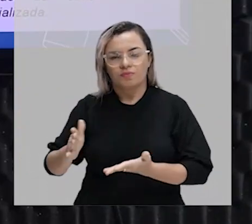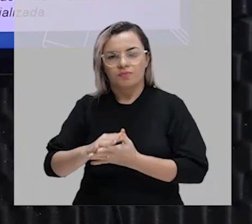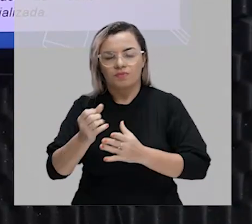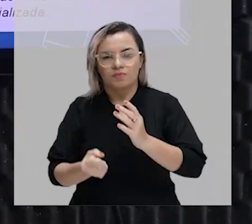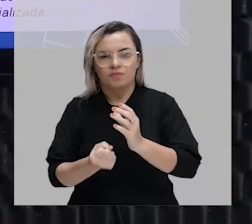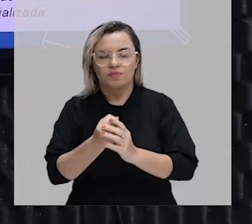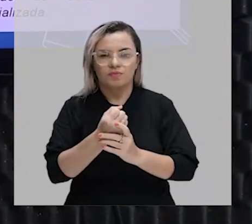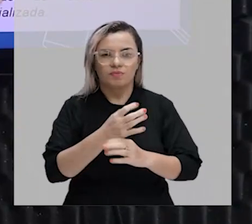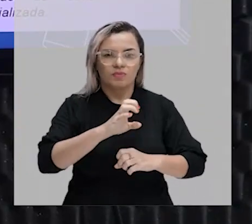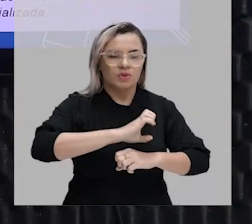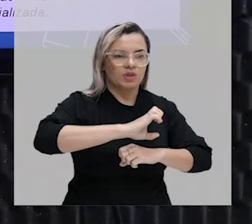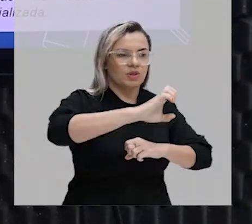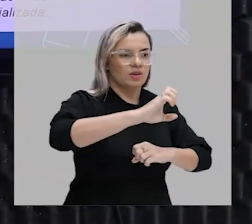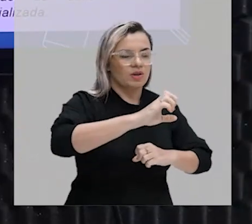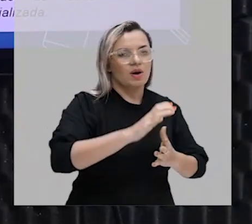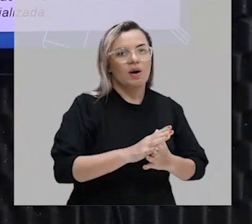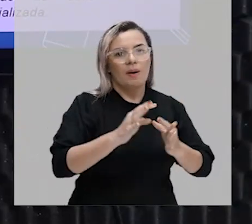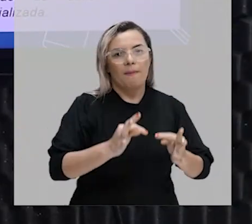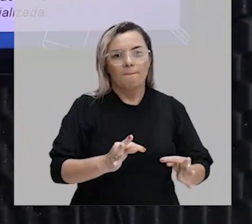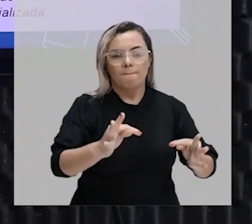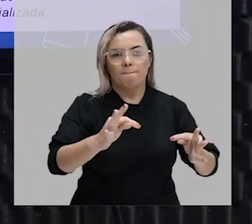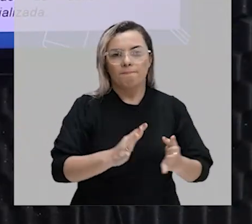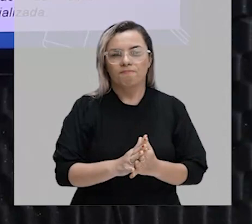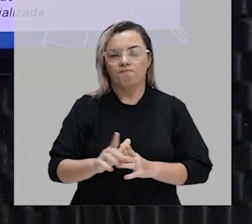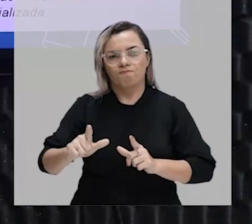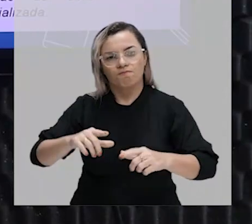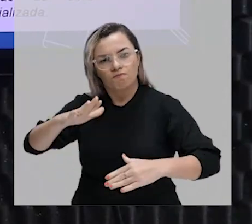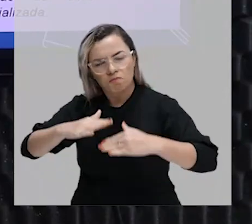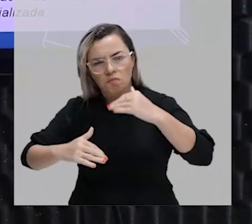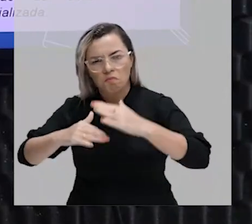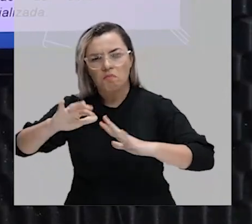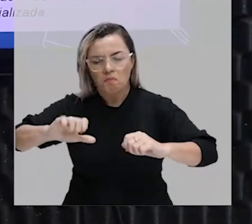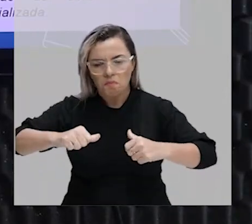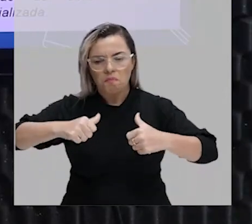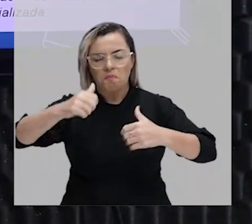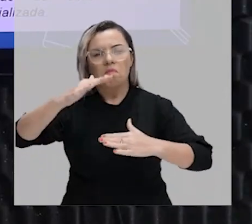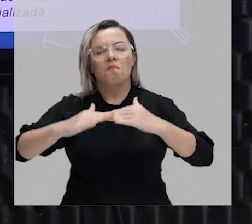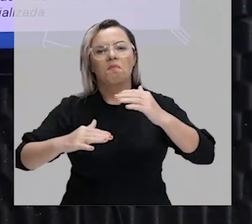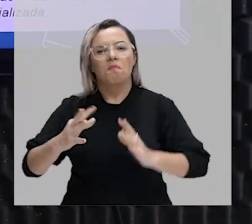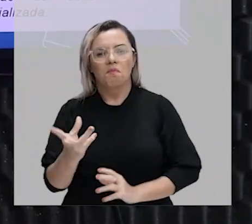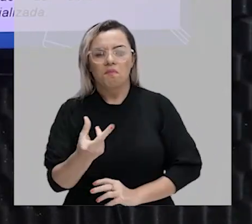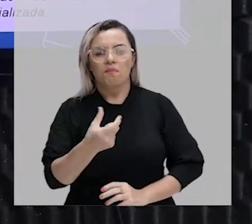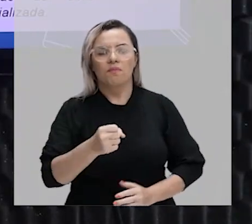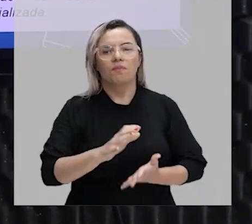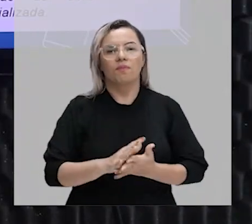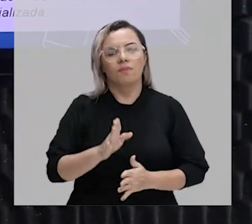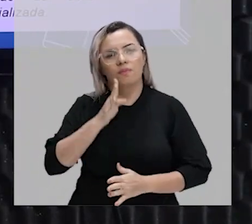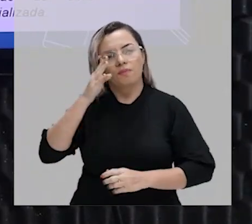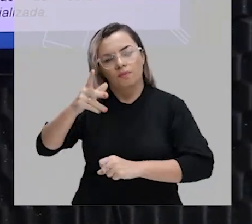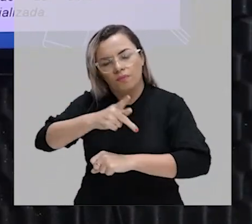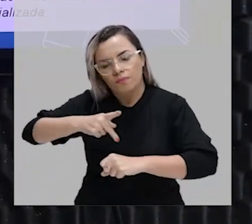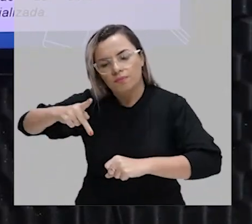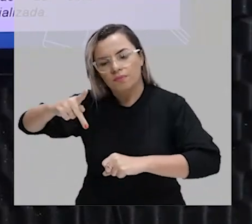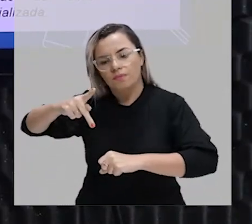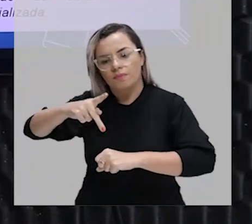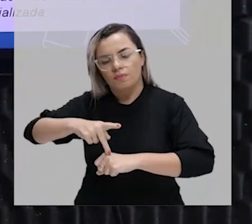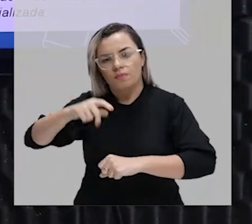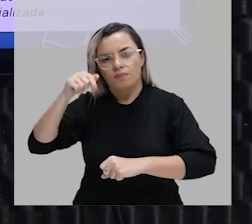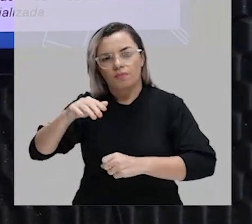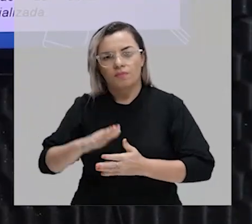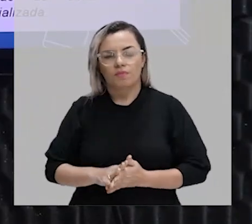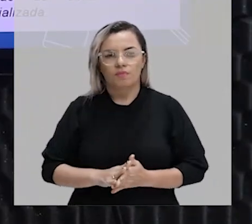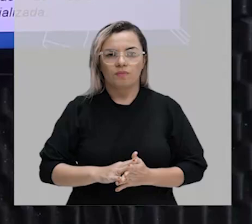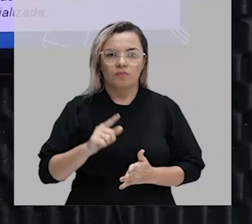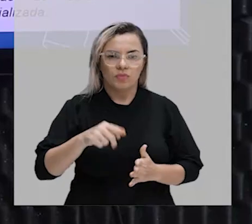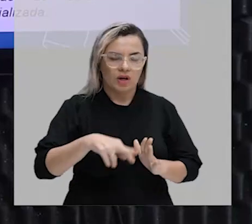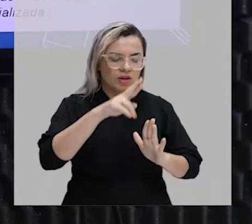exportar tecnologia e mão de obra especializada, mas principalmente são países que vão, de certa forma, ditar